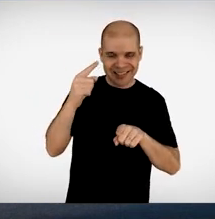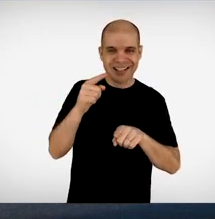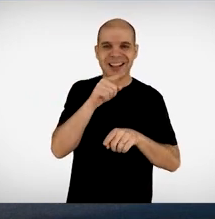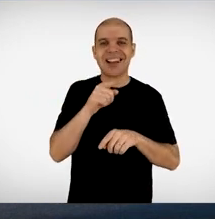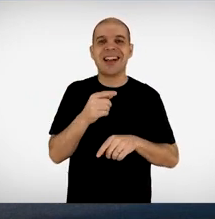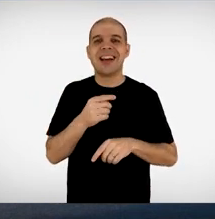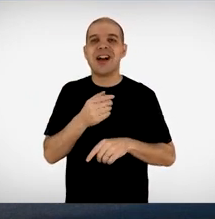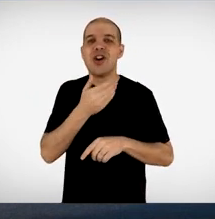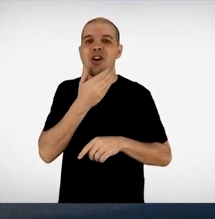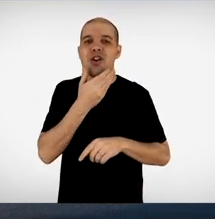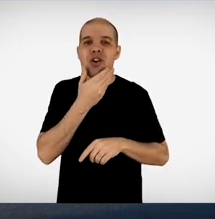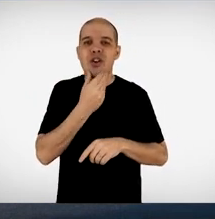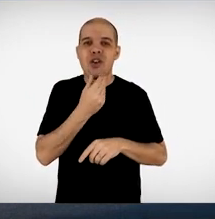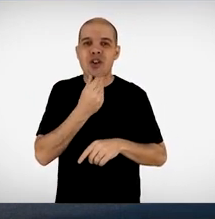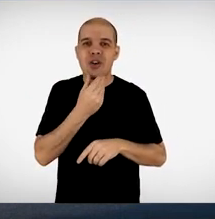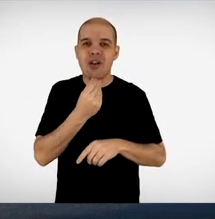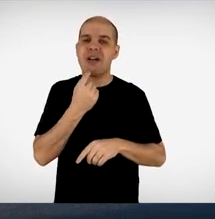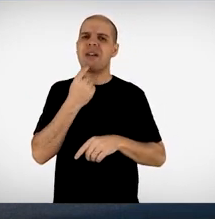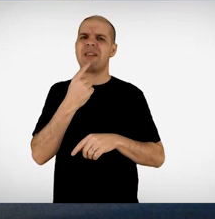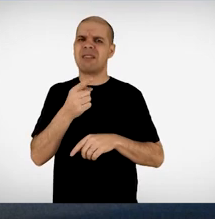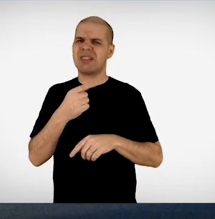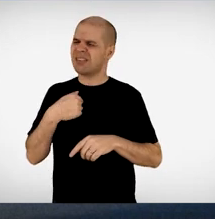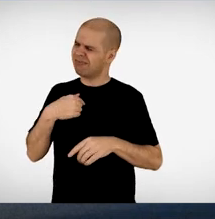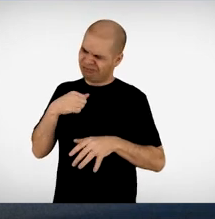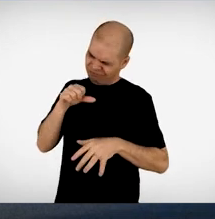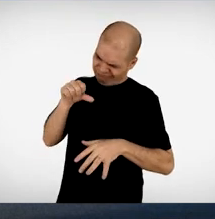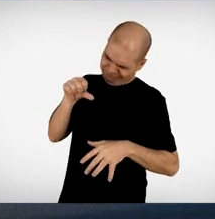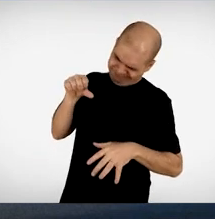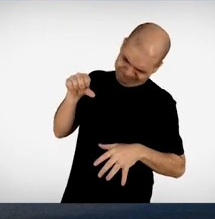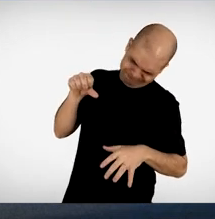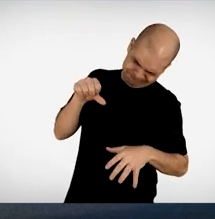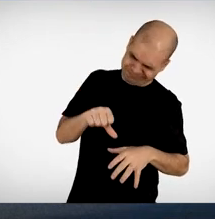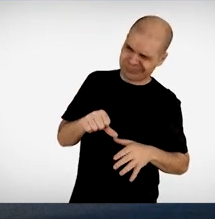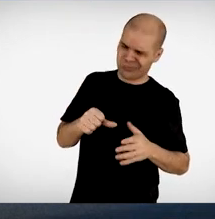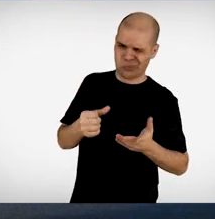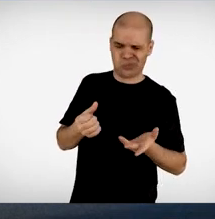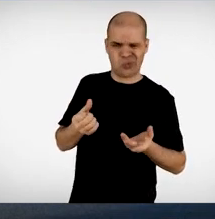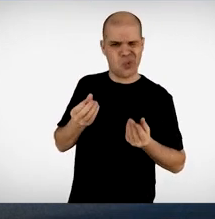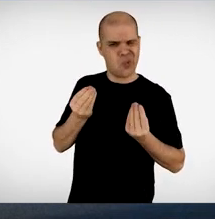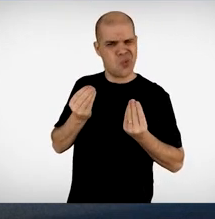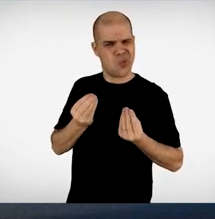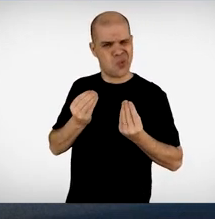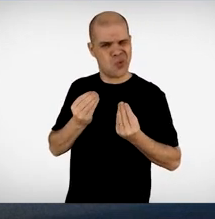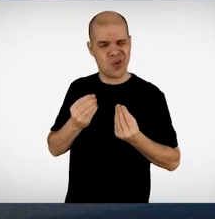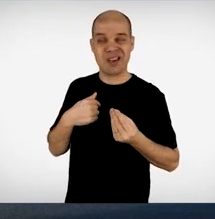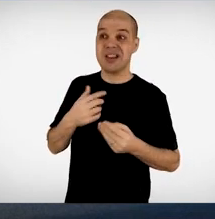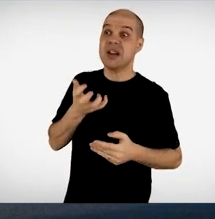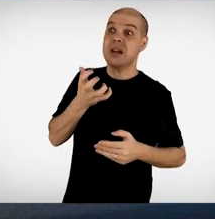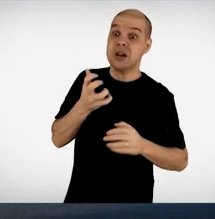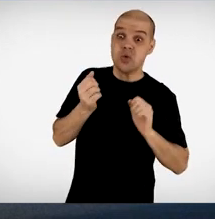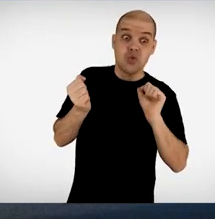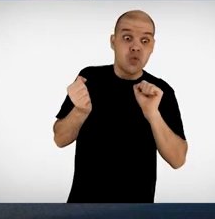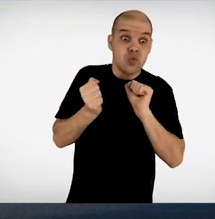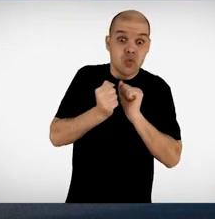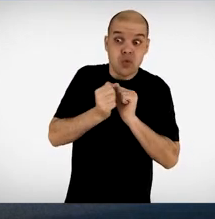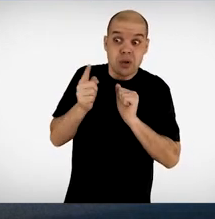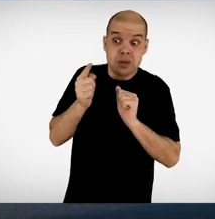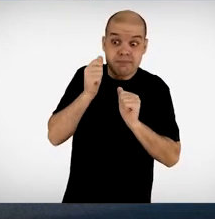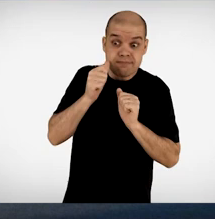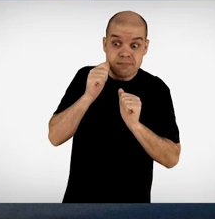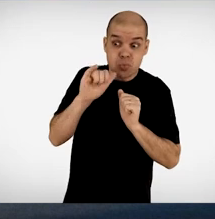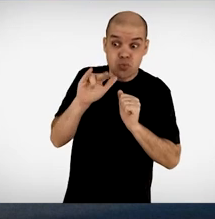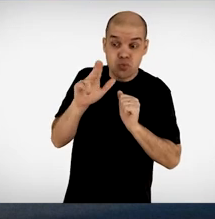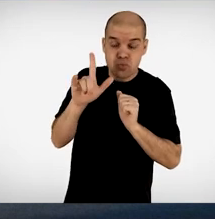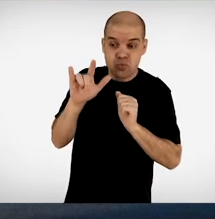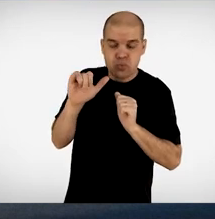àquela paixão que ele estava sentindo pela Julie. Eu sou a pior pessoa do mundo? Eu pensei nesse sentido. Uma pessoa que está comprometida com o próprio desejo.